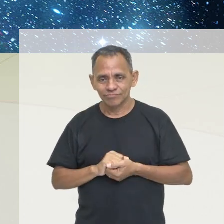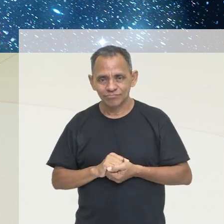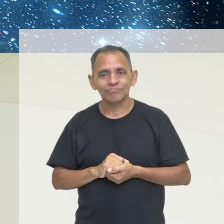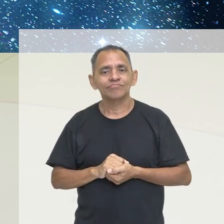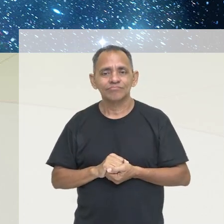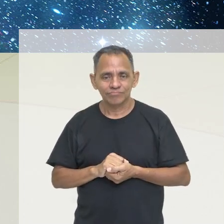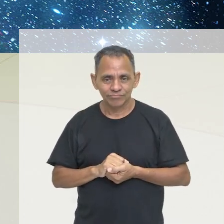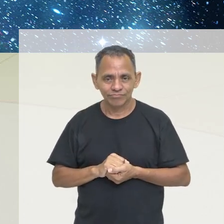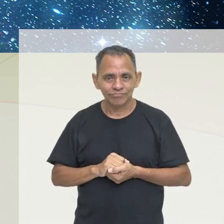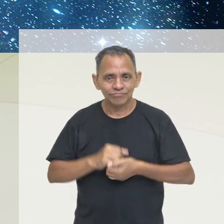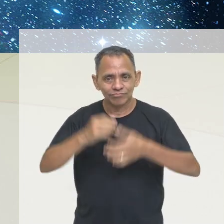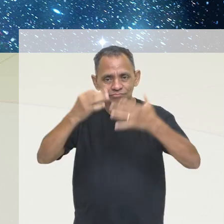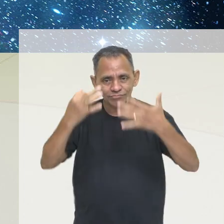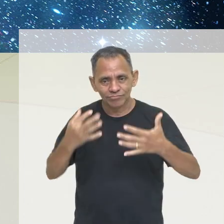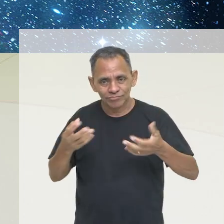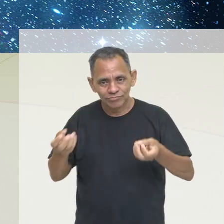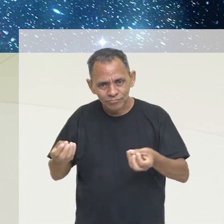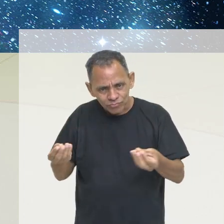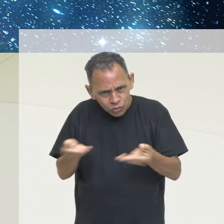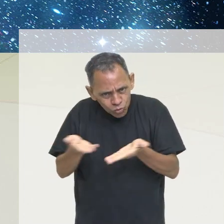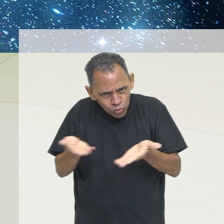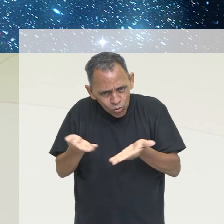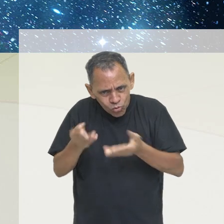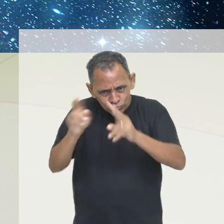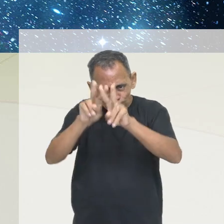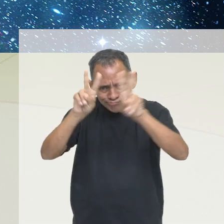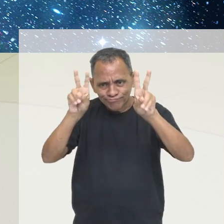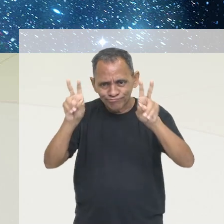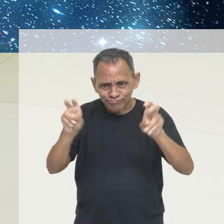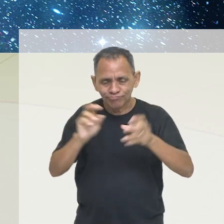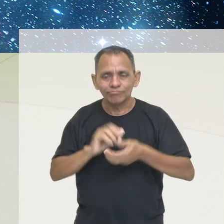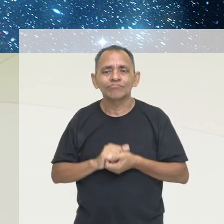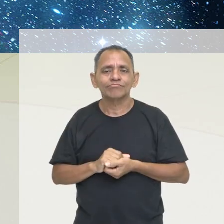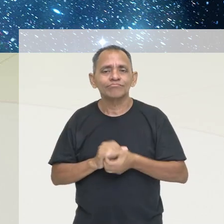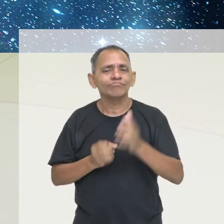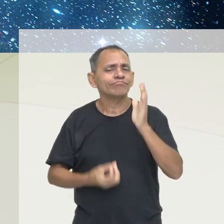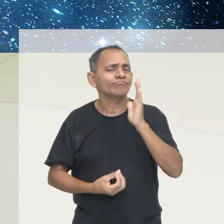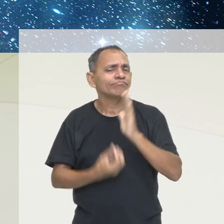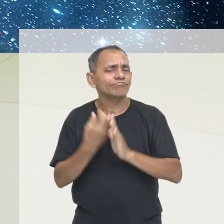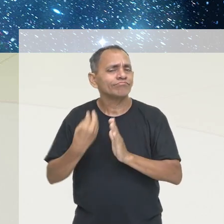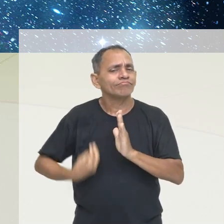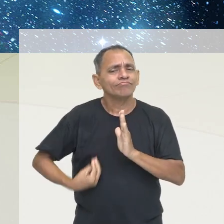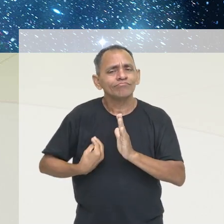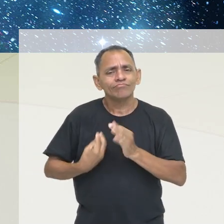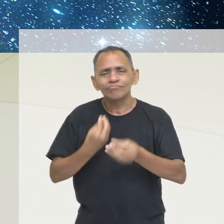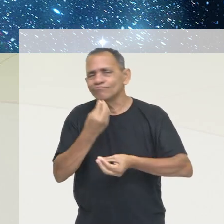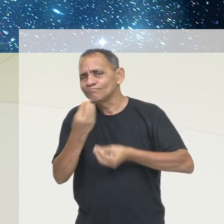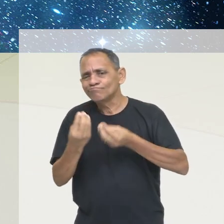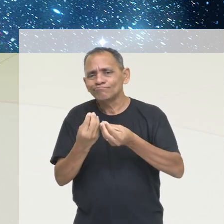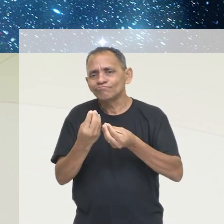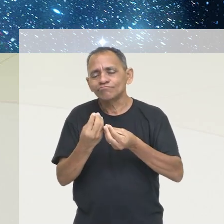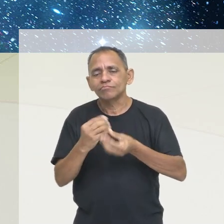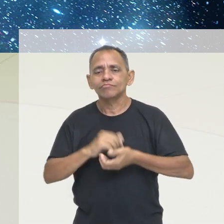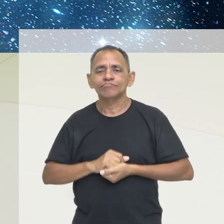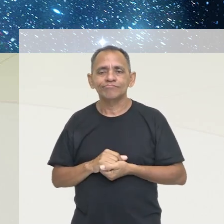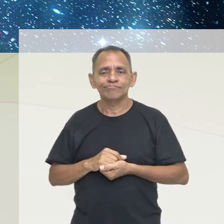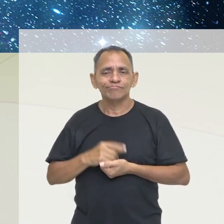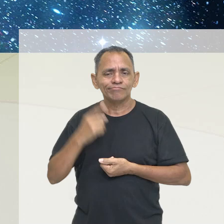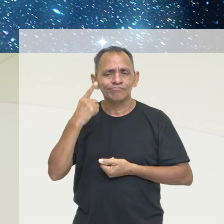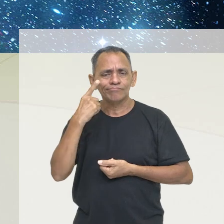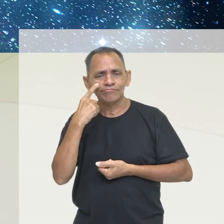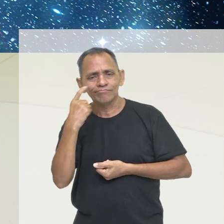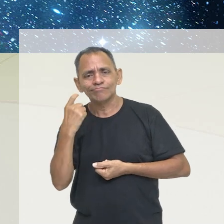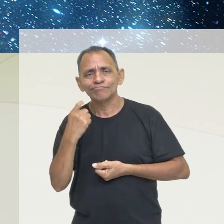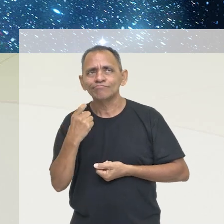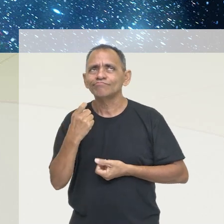da vida. E quando a gente fala em origem da vida, é algo intrigante, porque a gente não sabe o que realmente